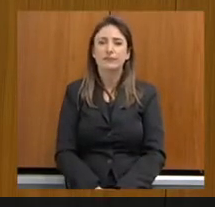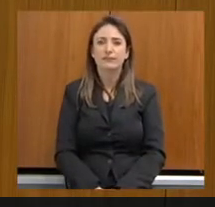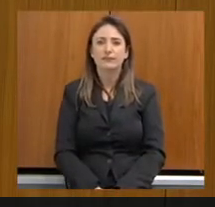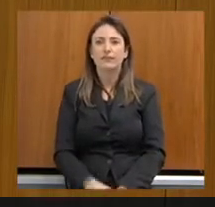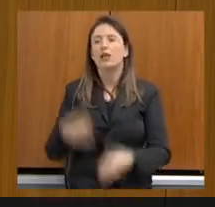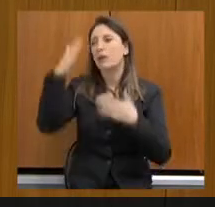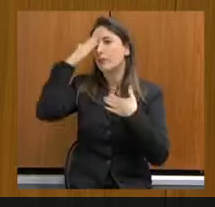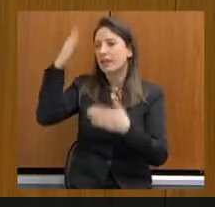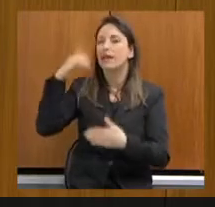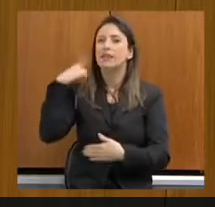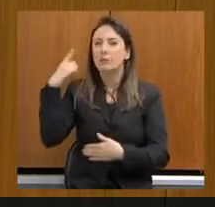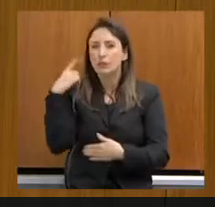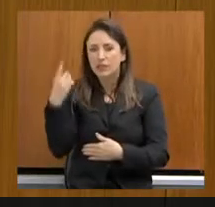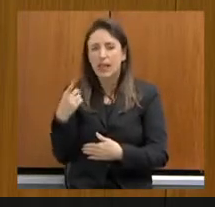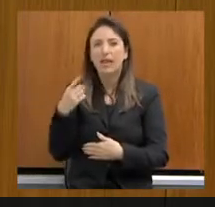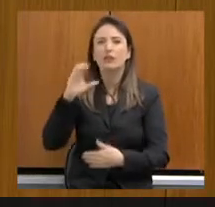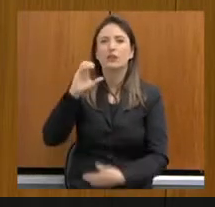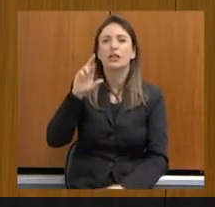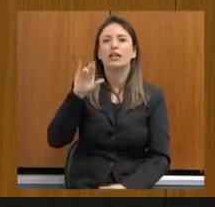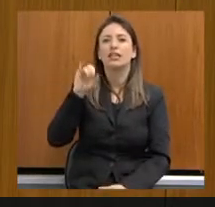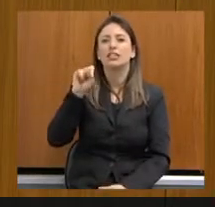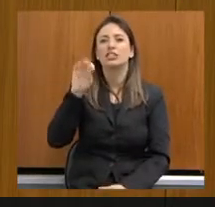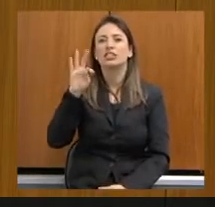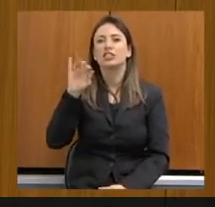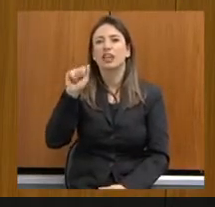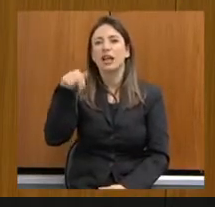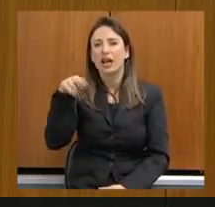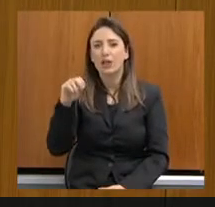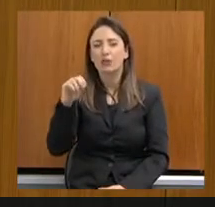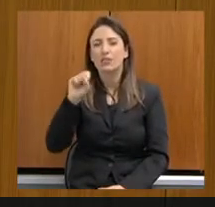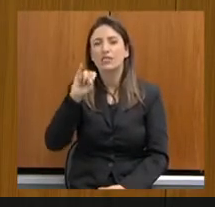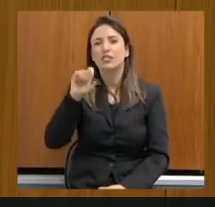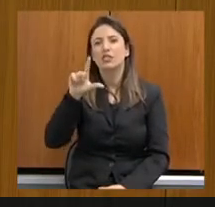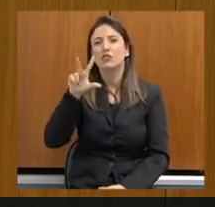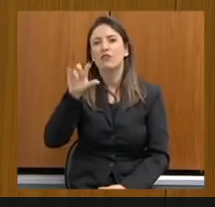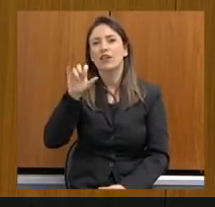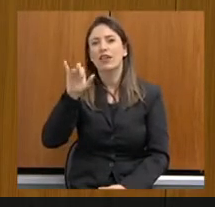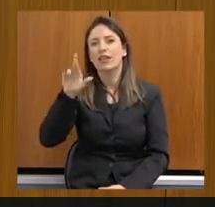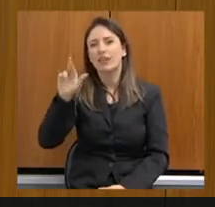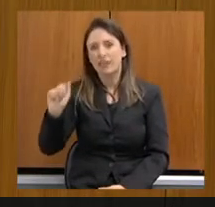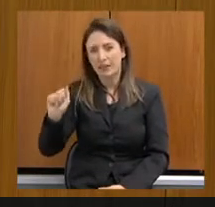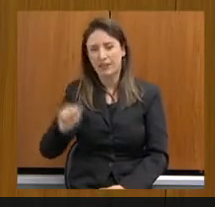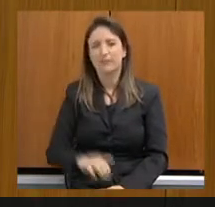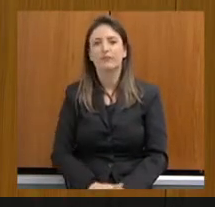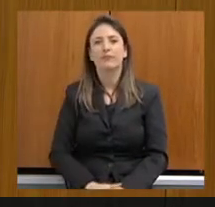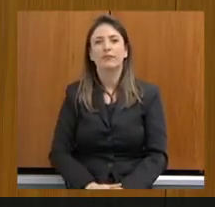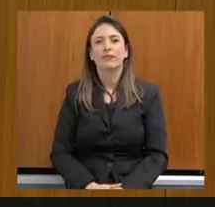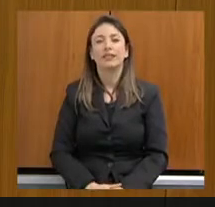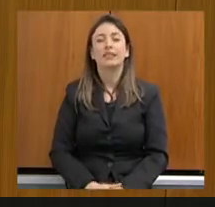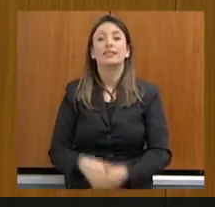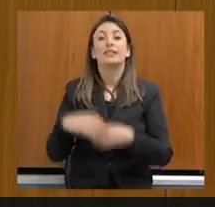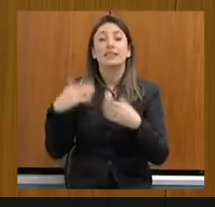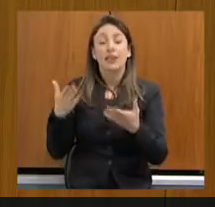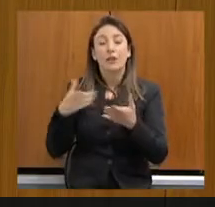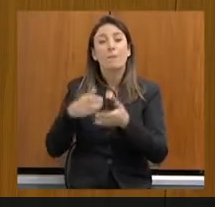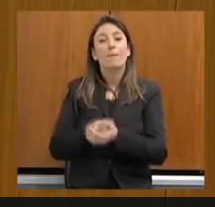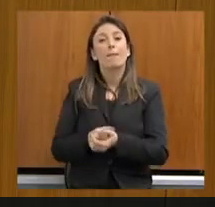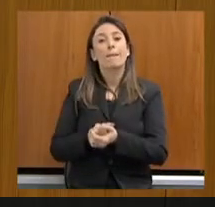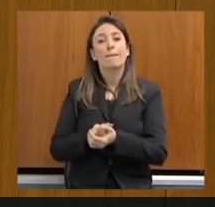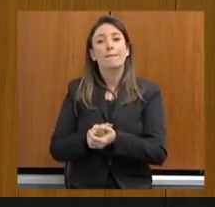é muito obrigado deputado Cristiano Silveira antes de passar para a terceira fase